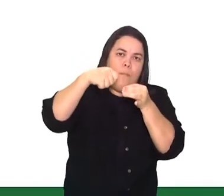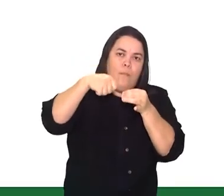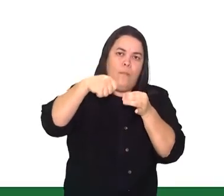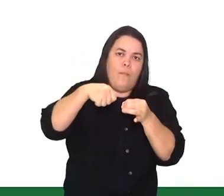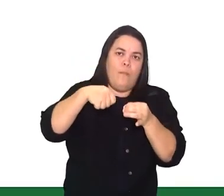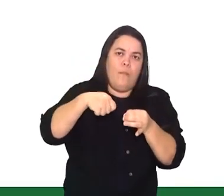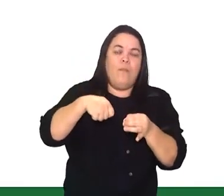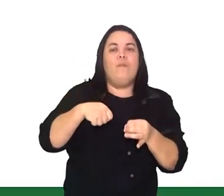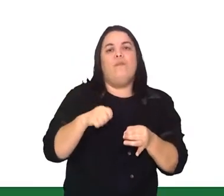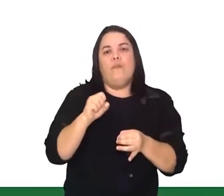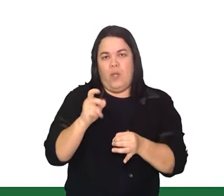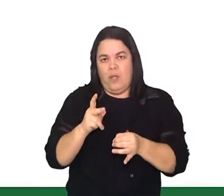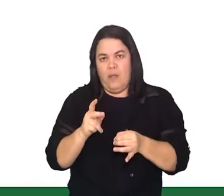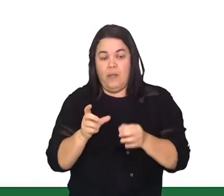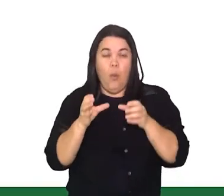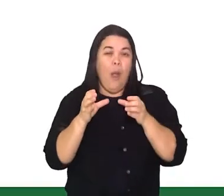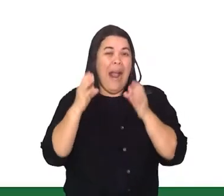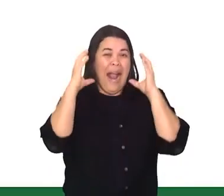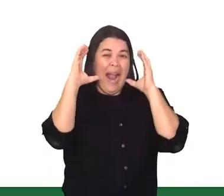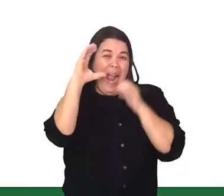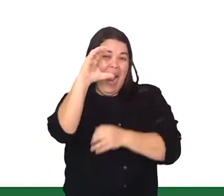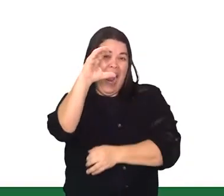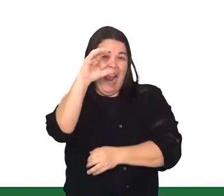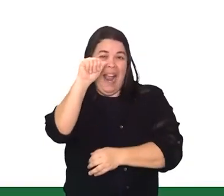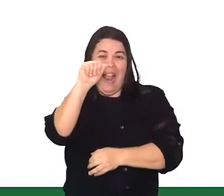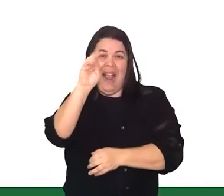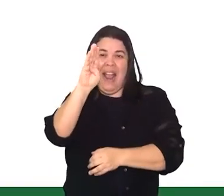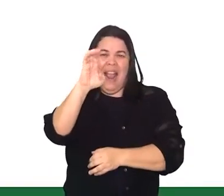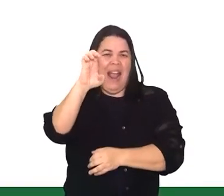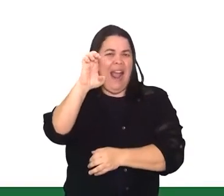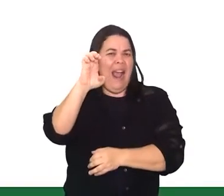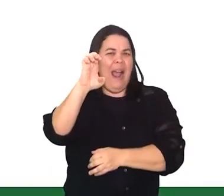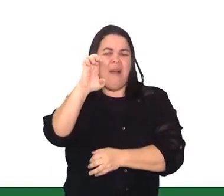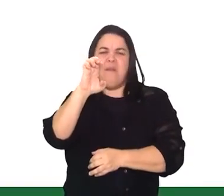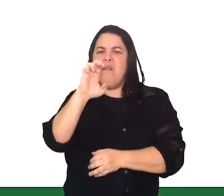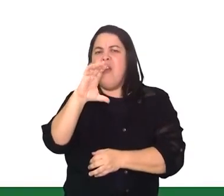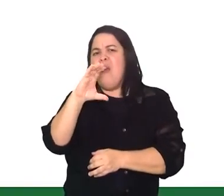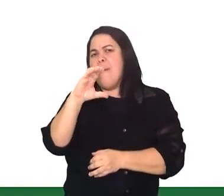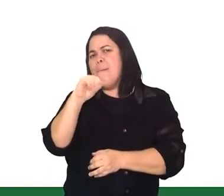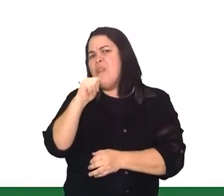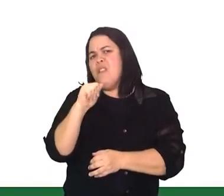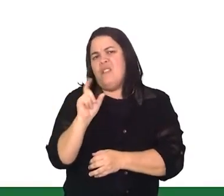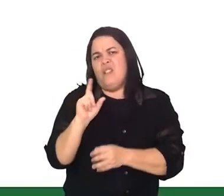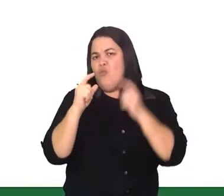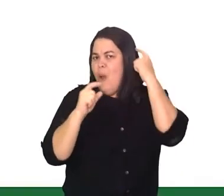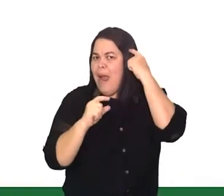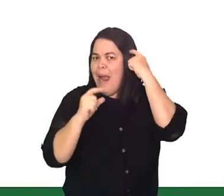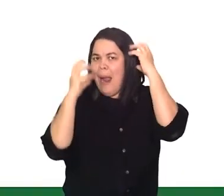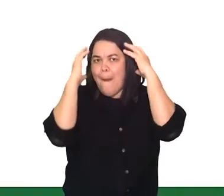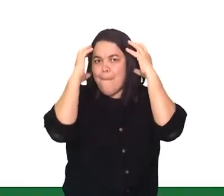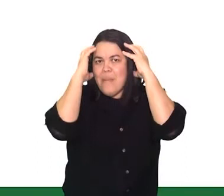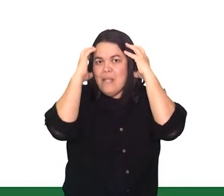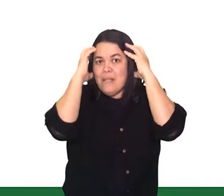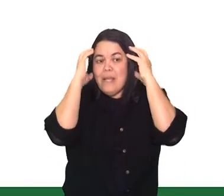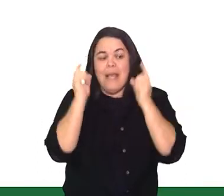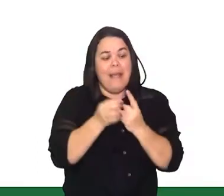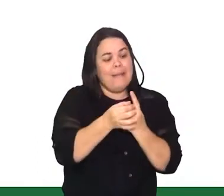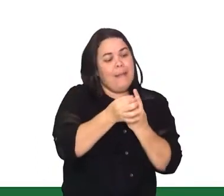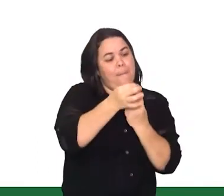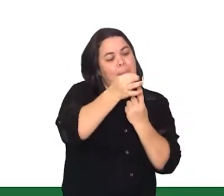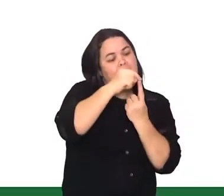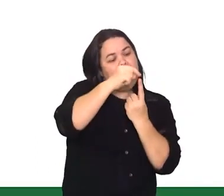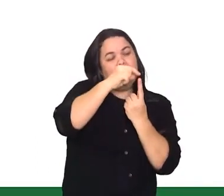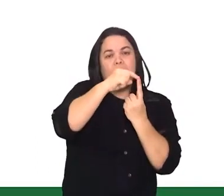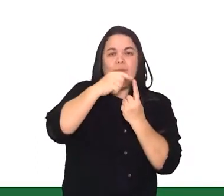ok? Então, cabeça, nesse sentido, cabeça do prego, refere-se justamente a essa parte do